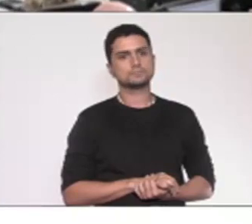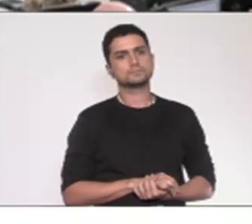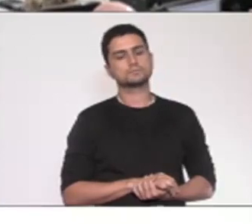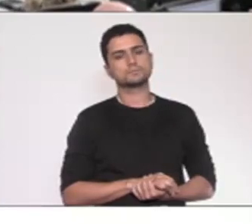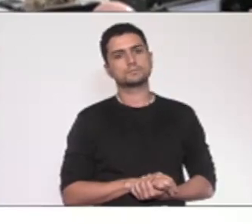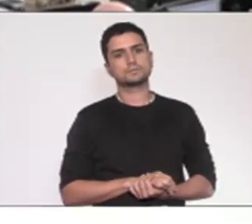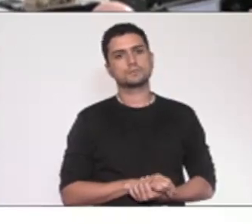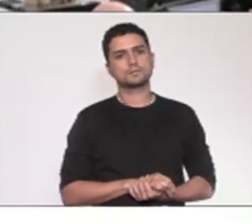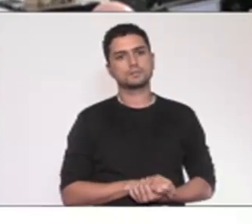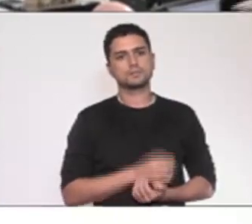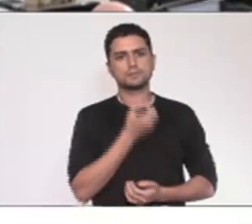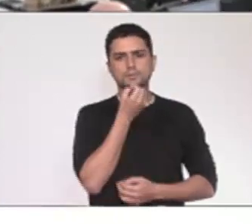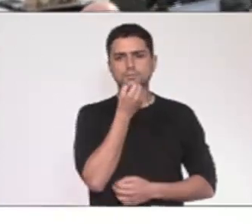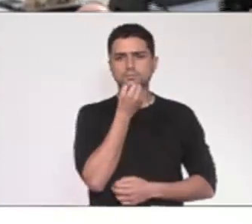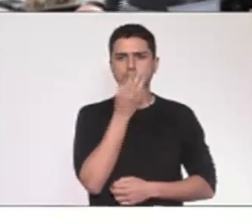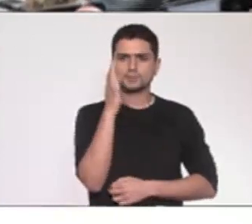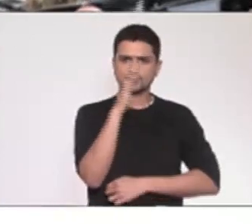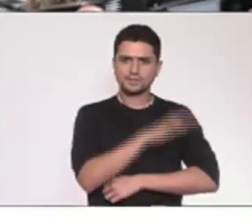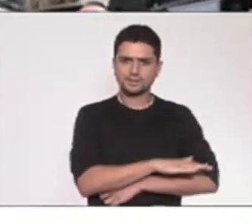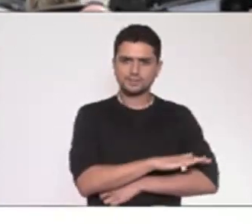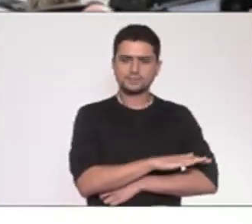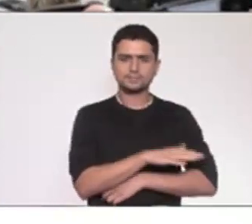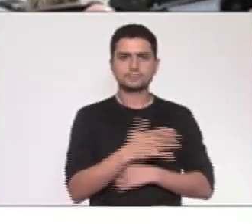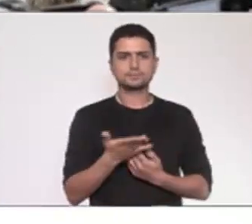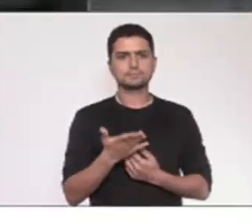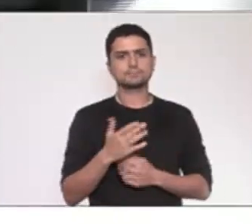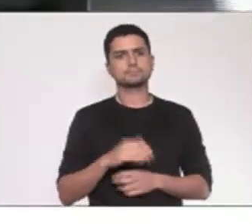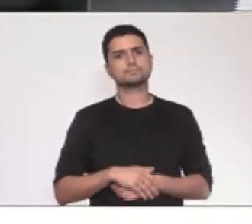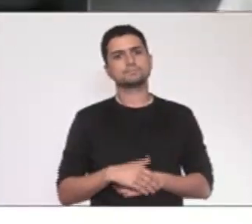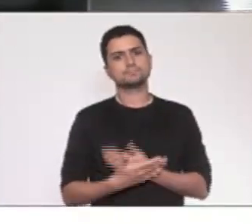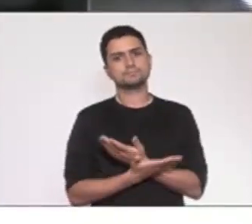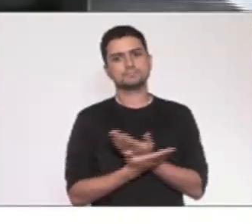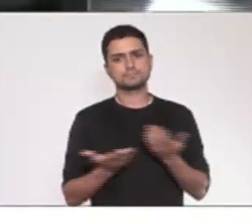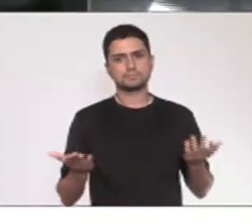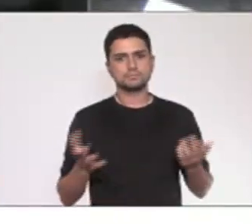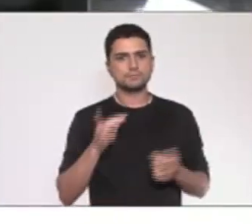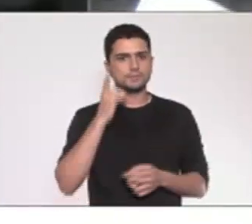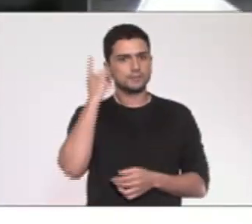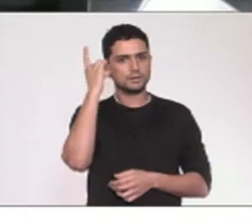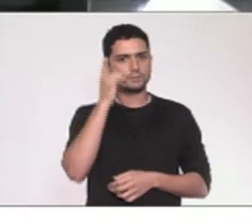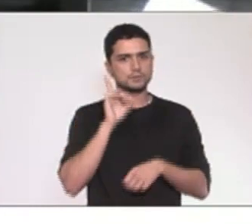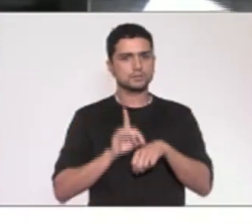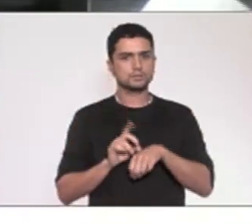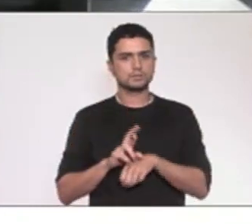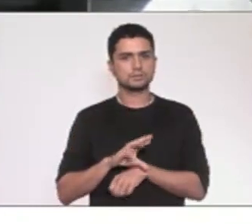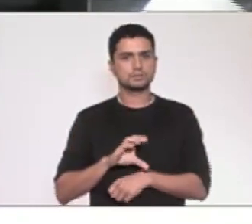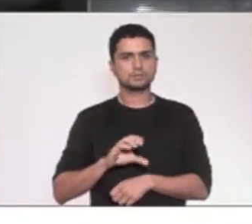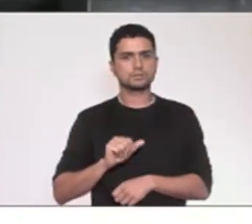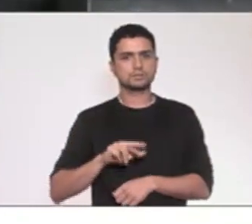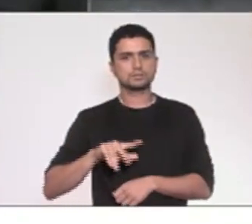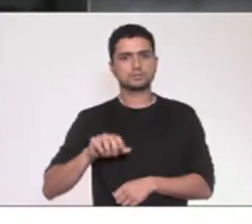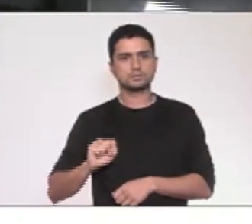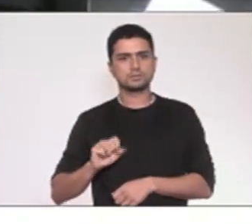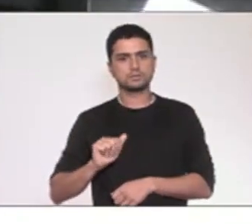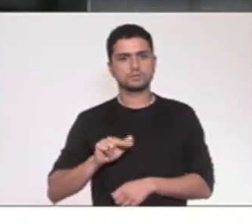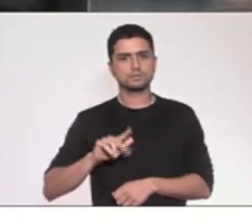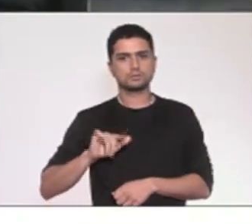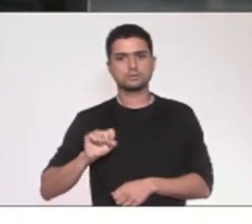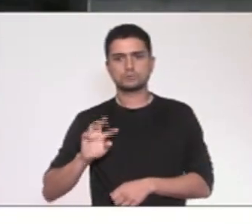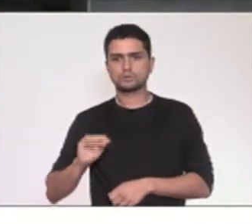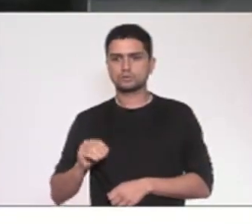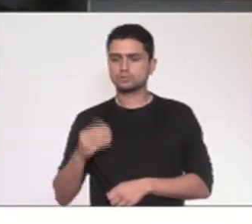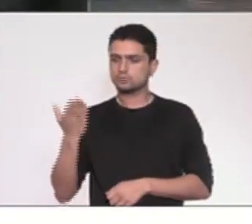Muito boa tarde ainda, né? A todos. Boa tarde, deputado Dr. Carlos Augusto, governador Wilson